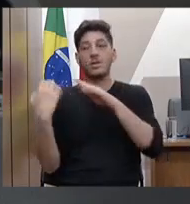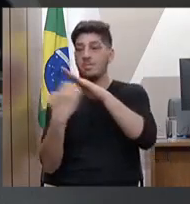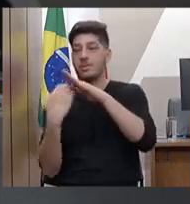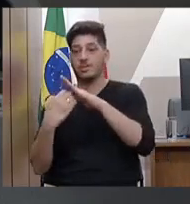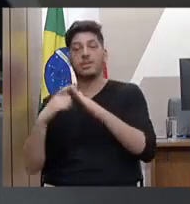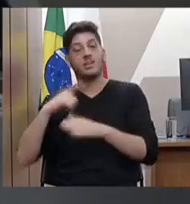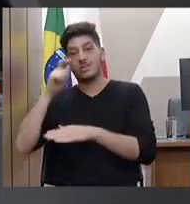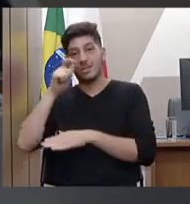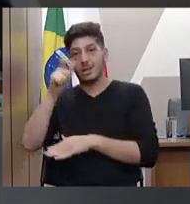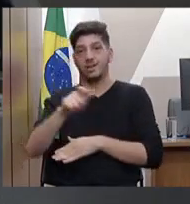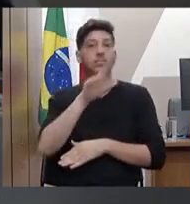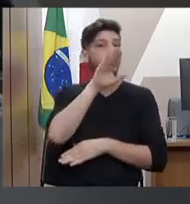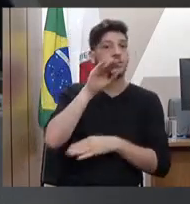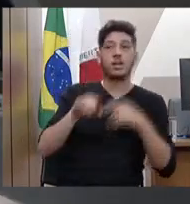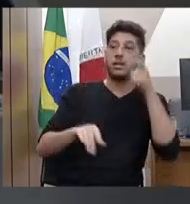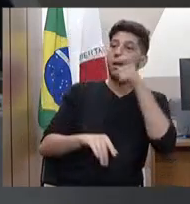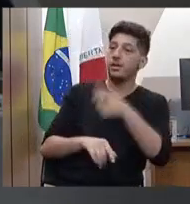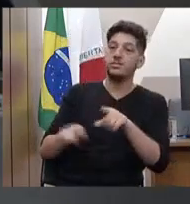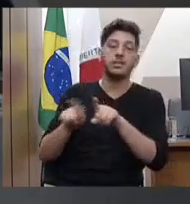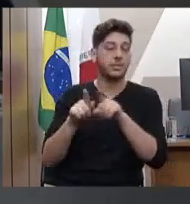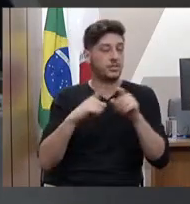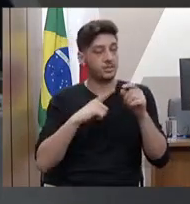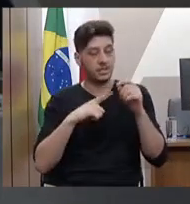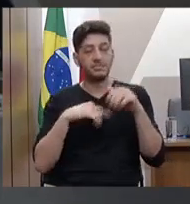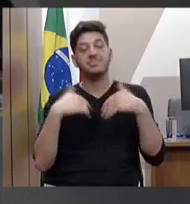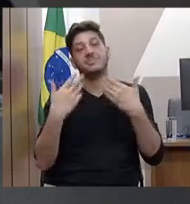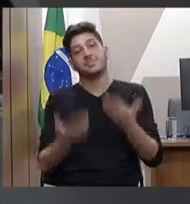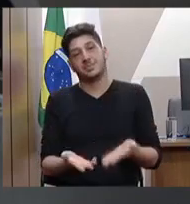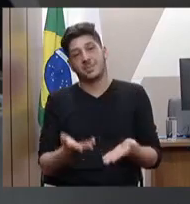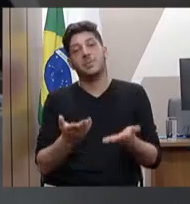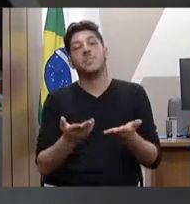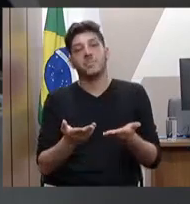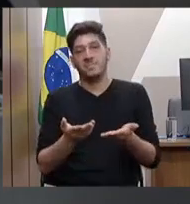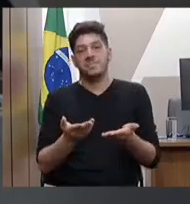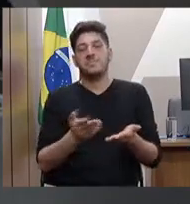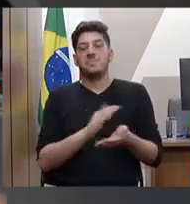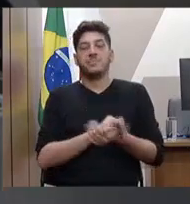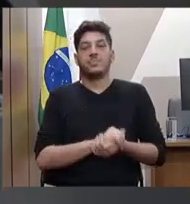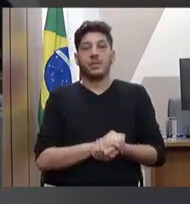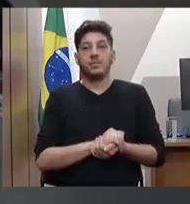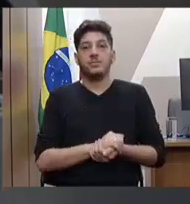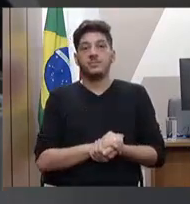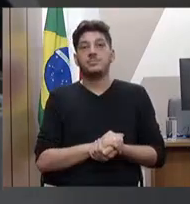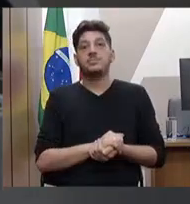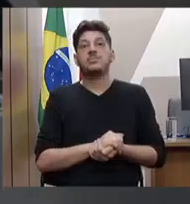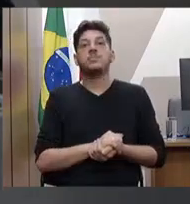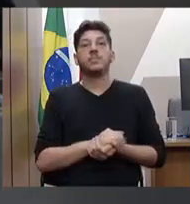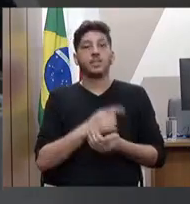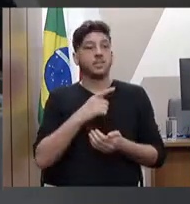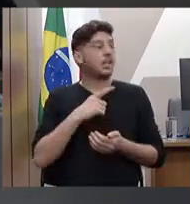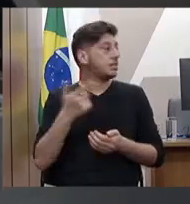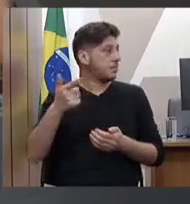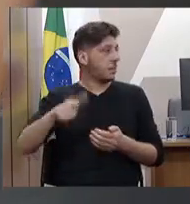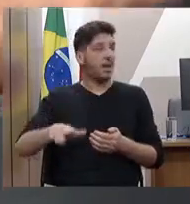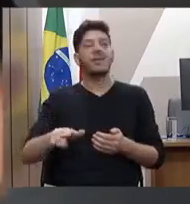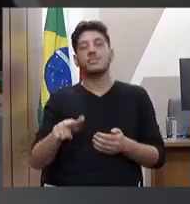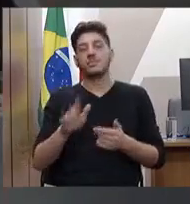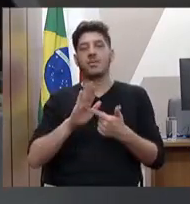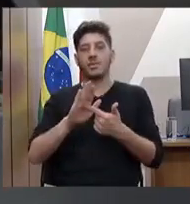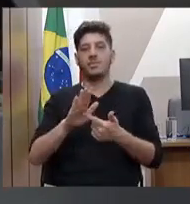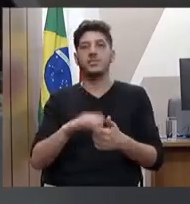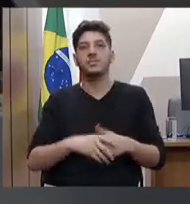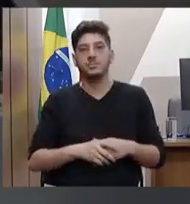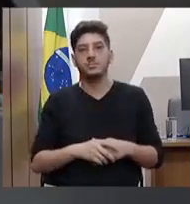né Então é isso eu vou dar uma sequência aqui né então eu